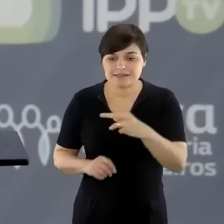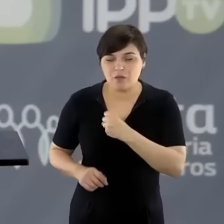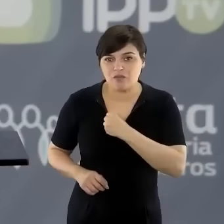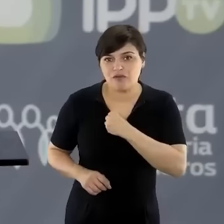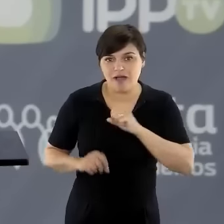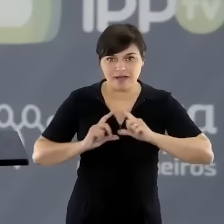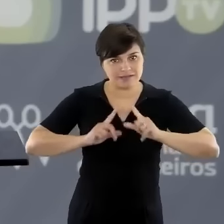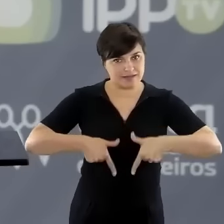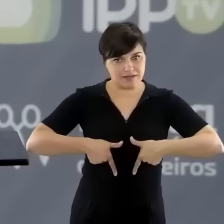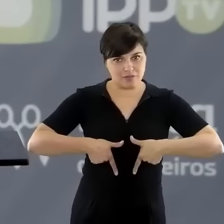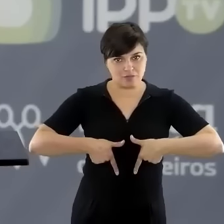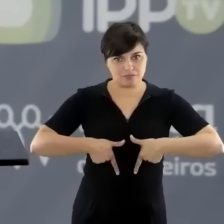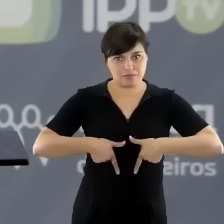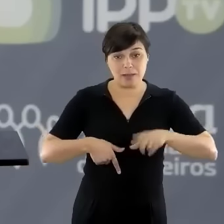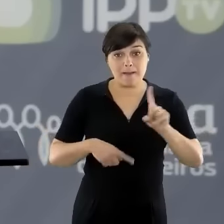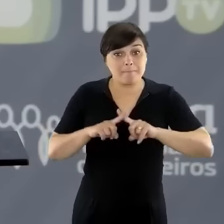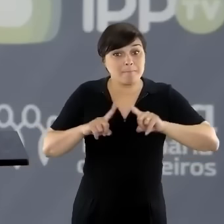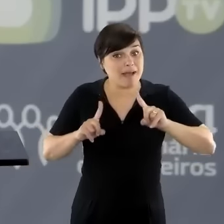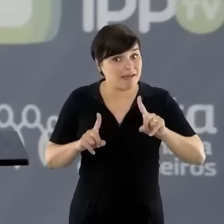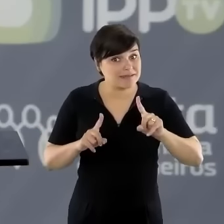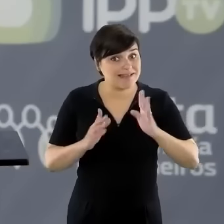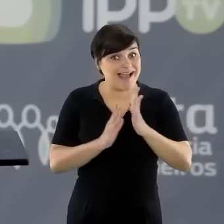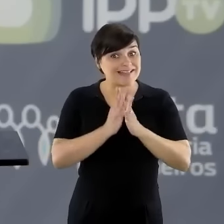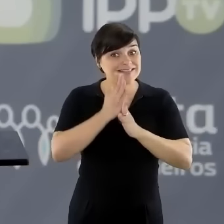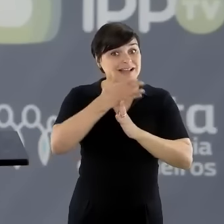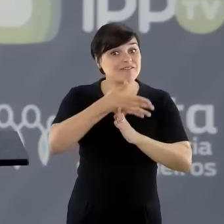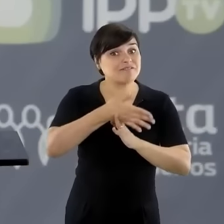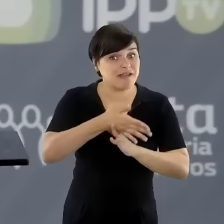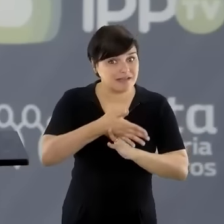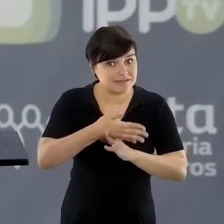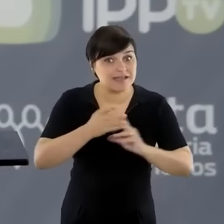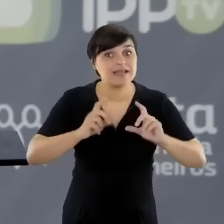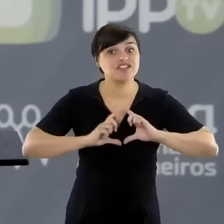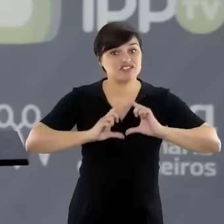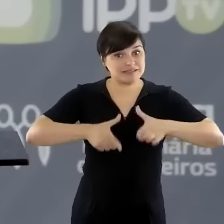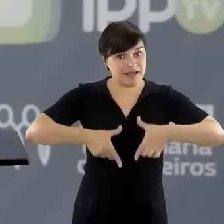da de Israel alcançar as nações do